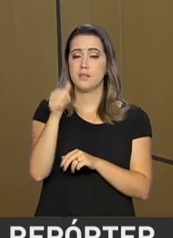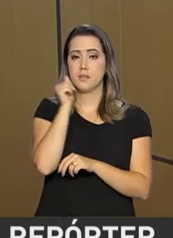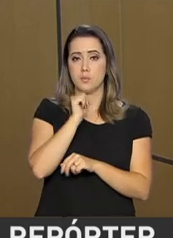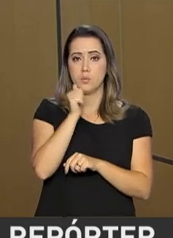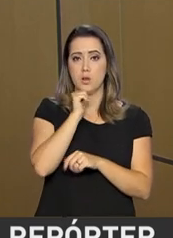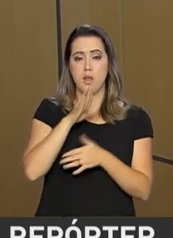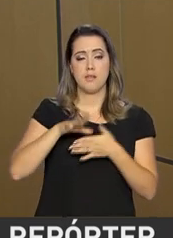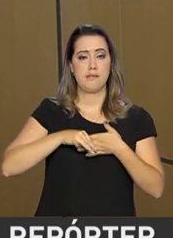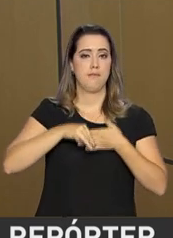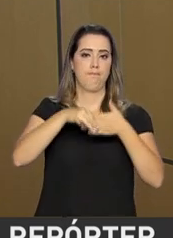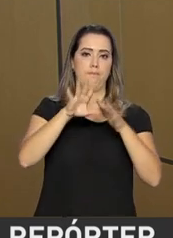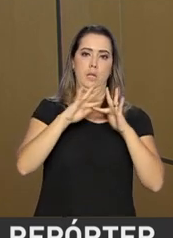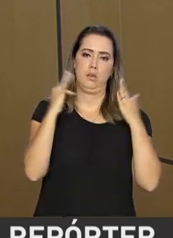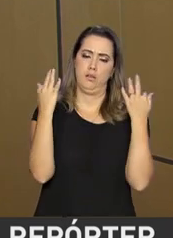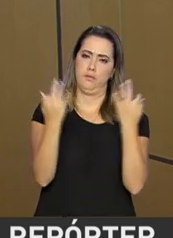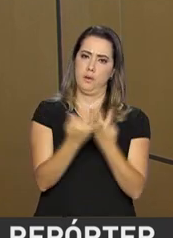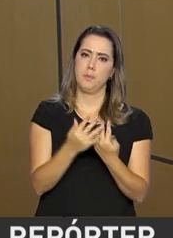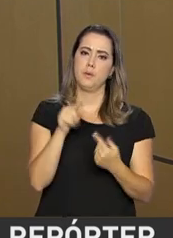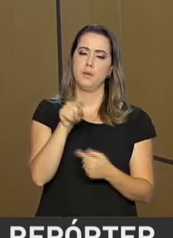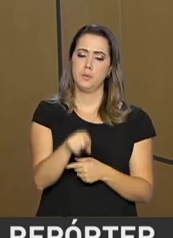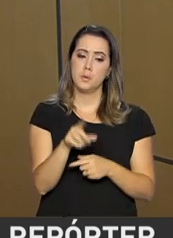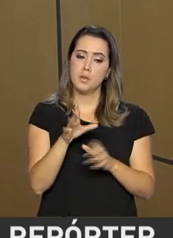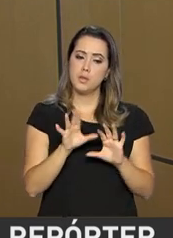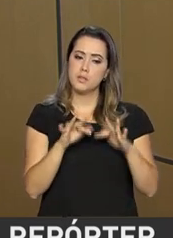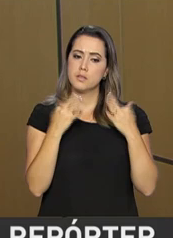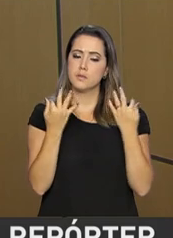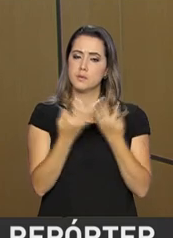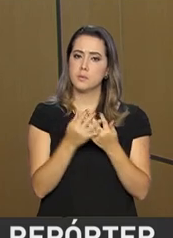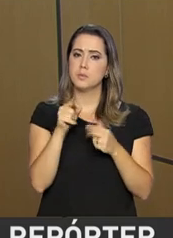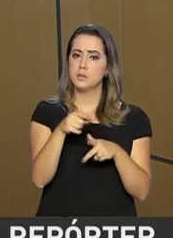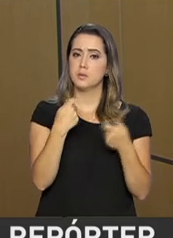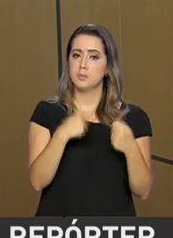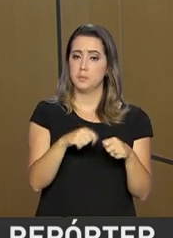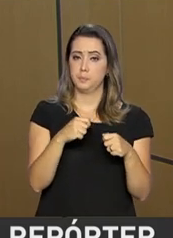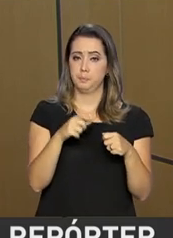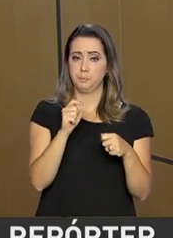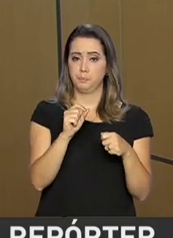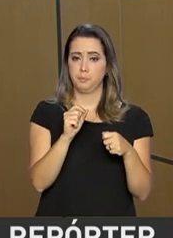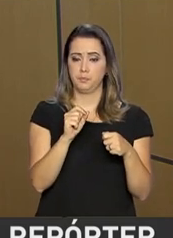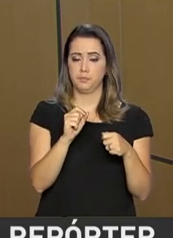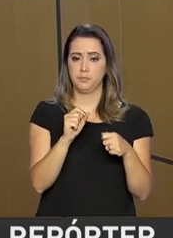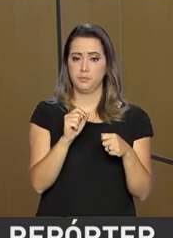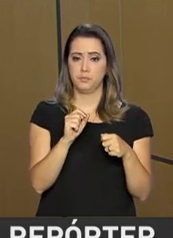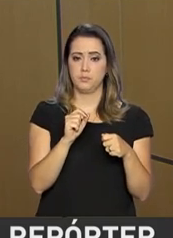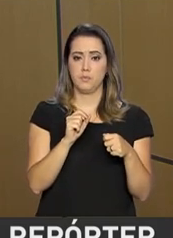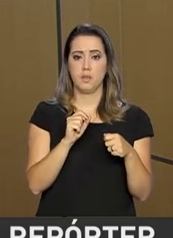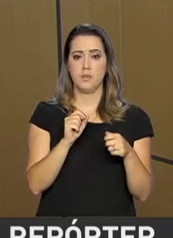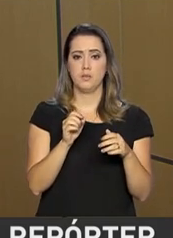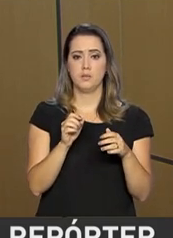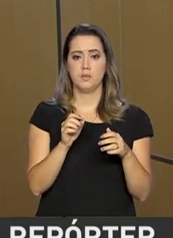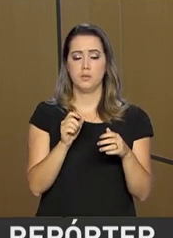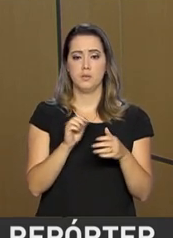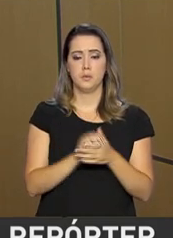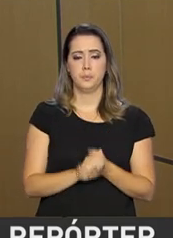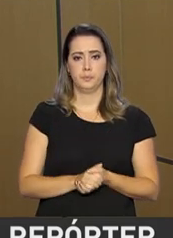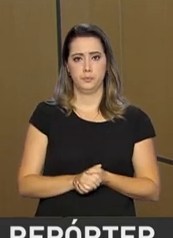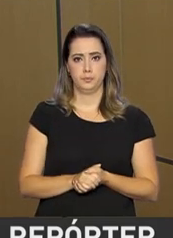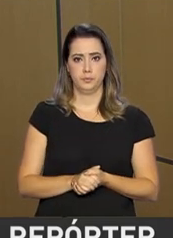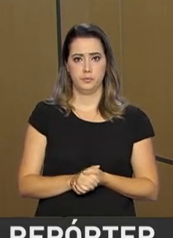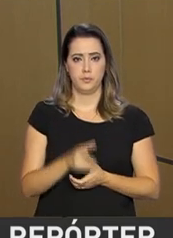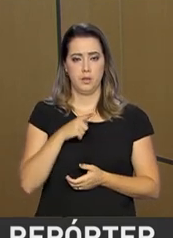e, geralmente, essas famílias chefiadas por mulheres é que têm uma vulnerabilidade, digamos assim,